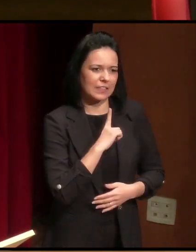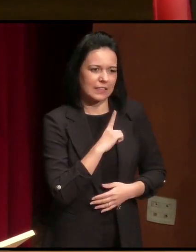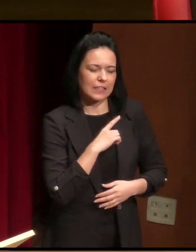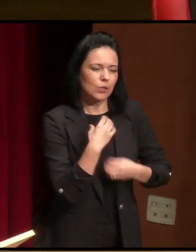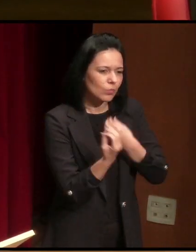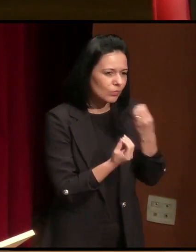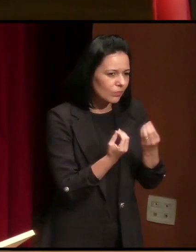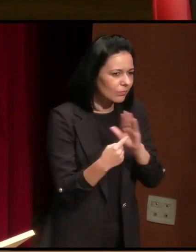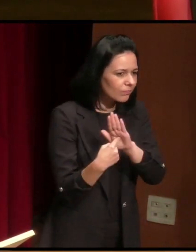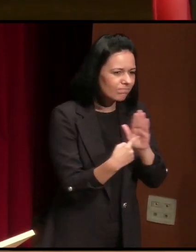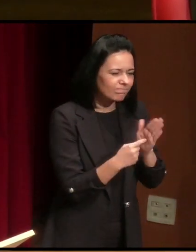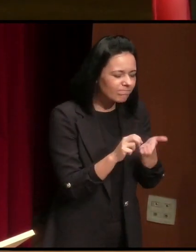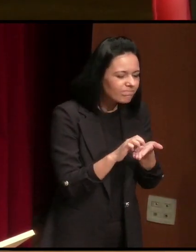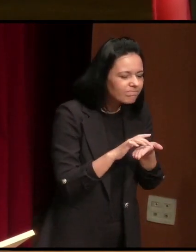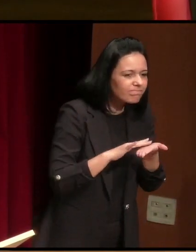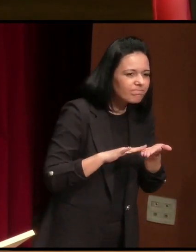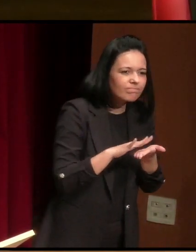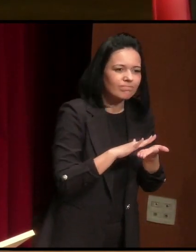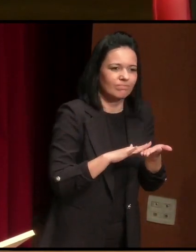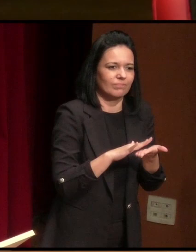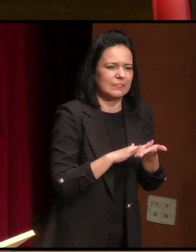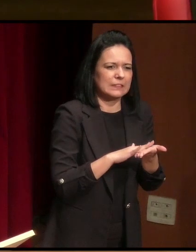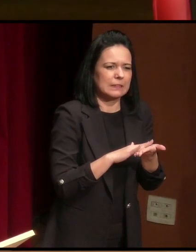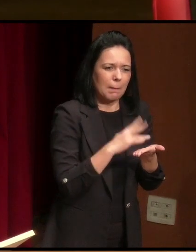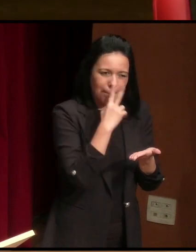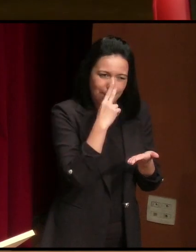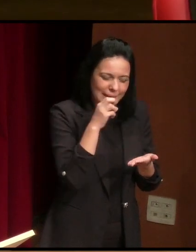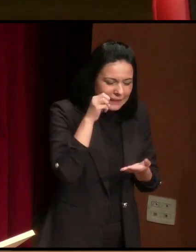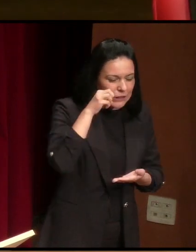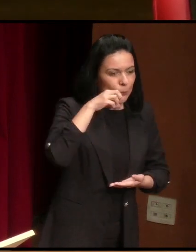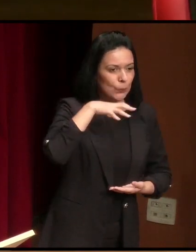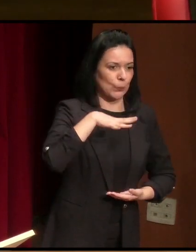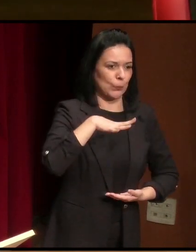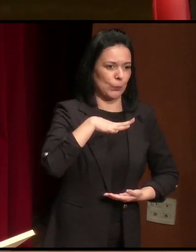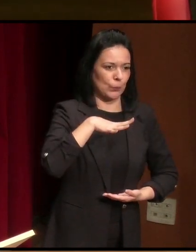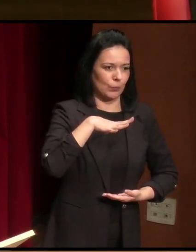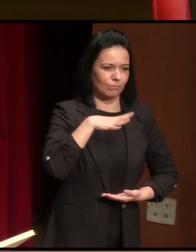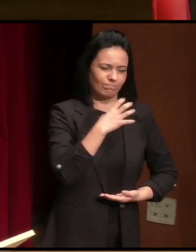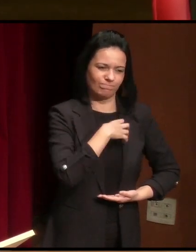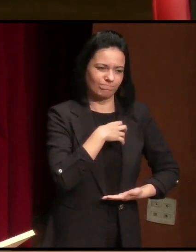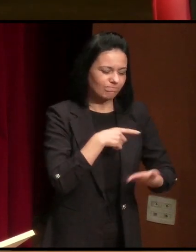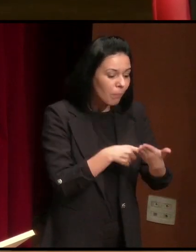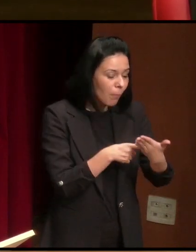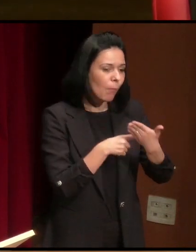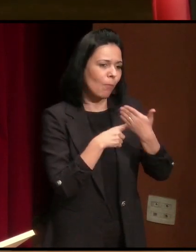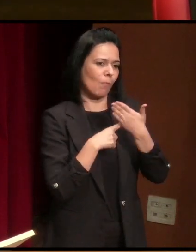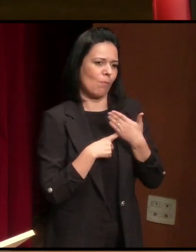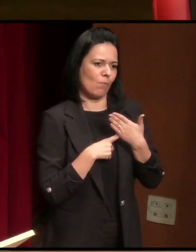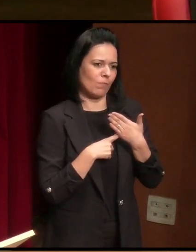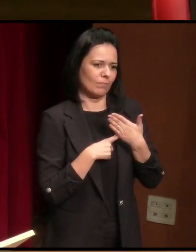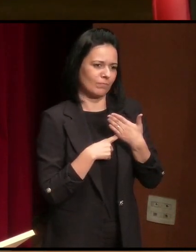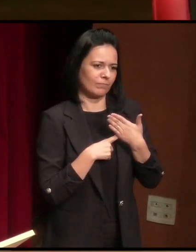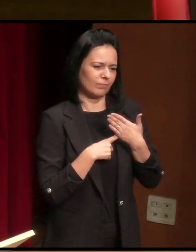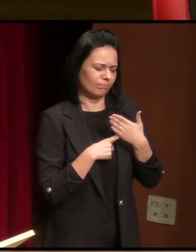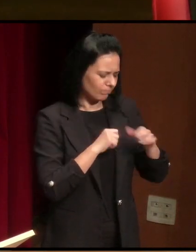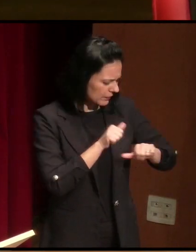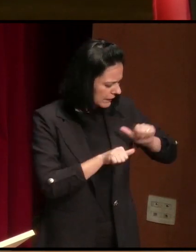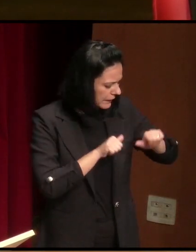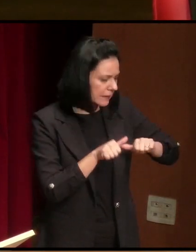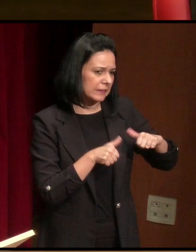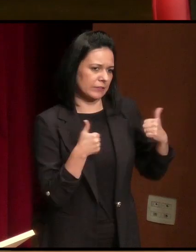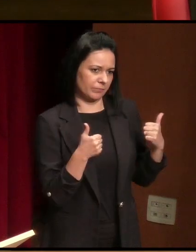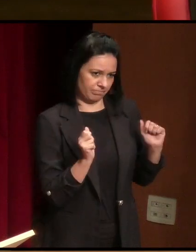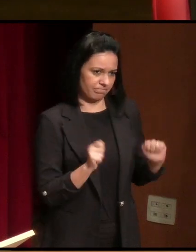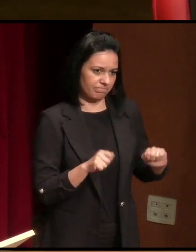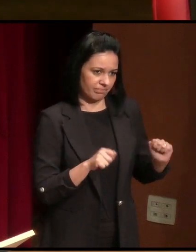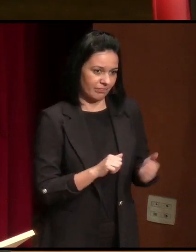né? O braille materializa uma forma de iluminação extremamente transformadora para a vida.